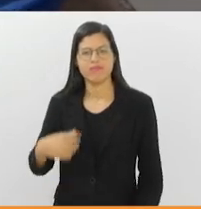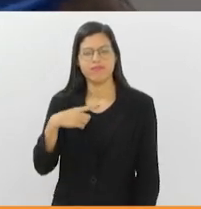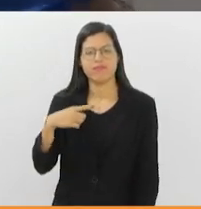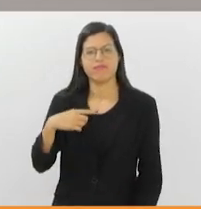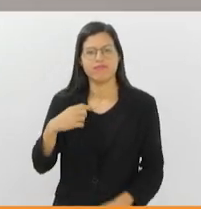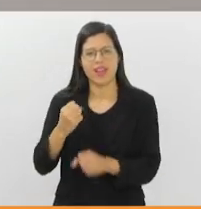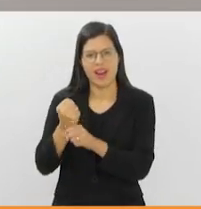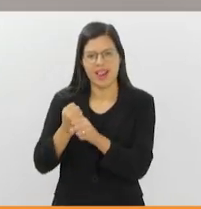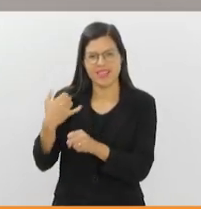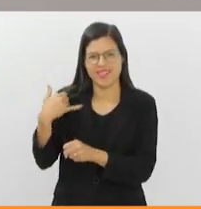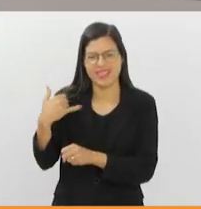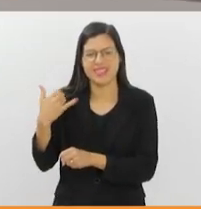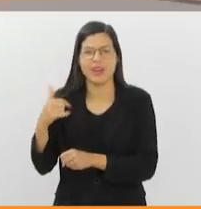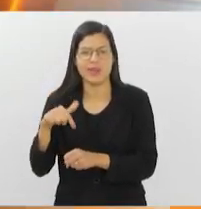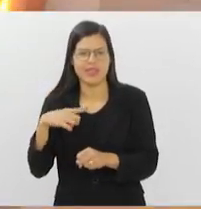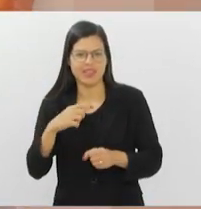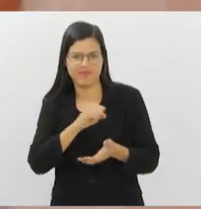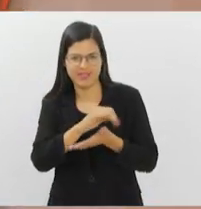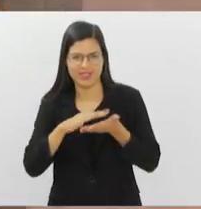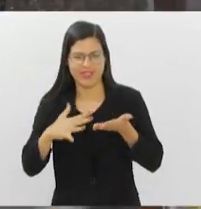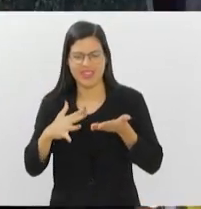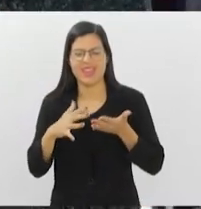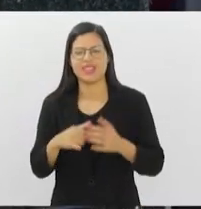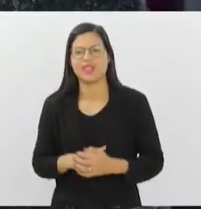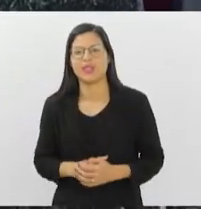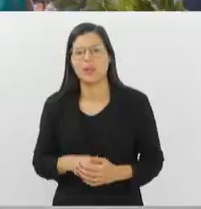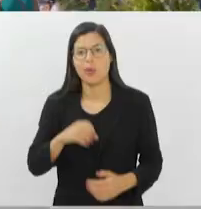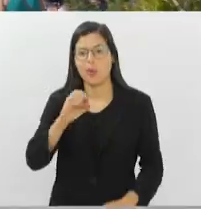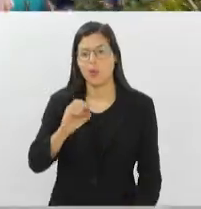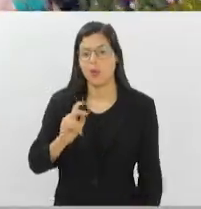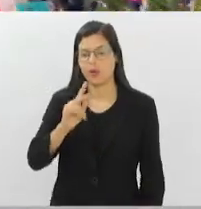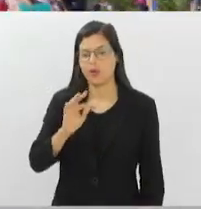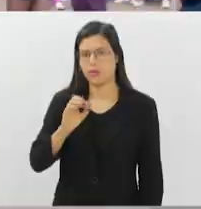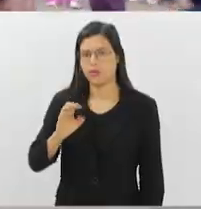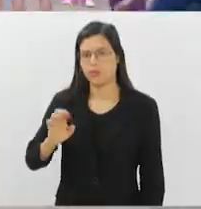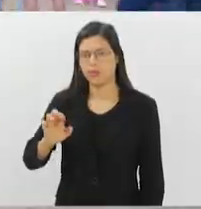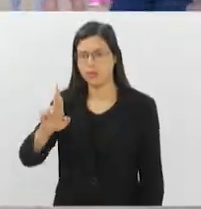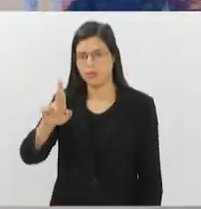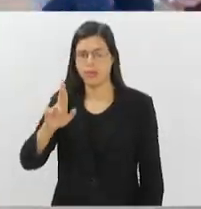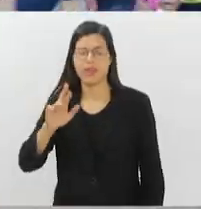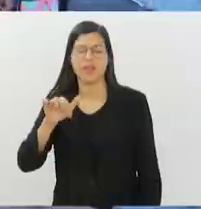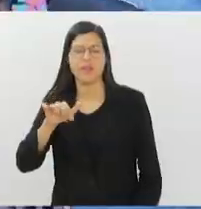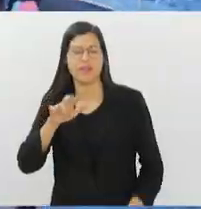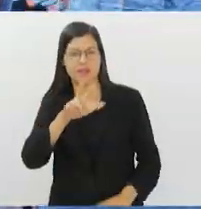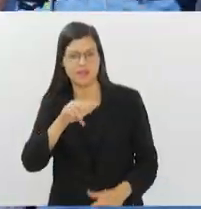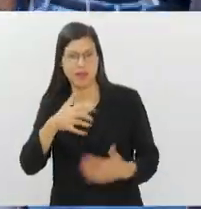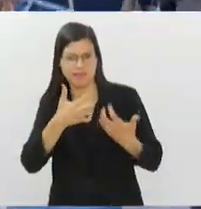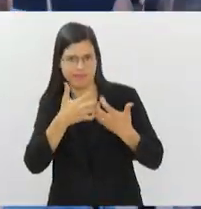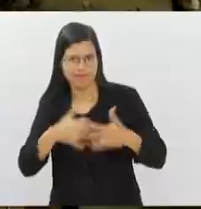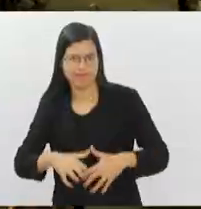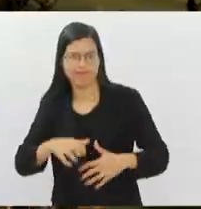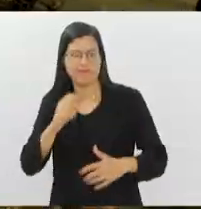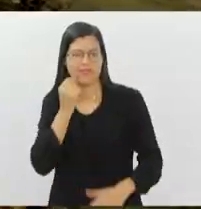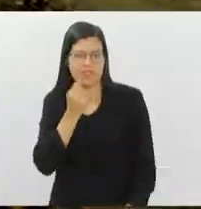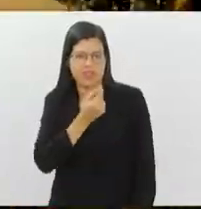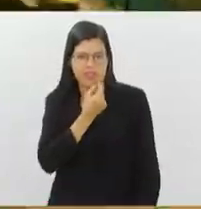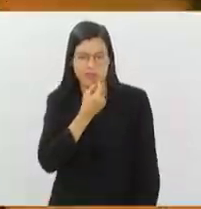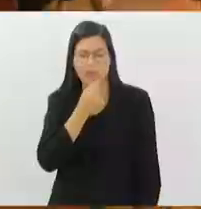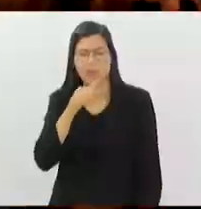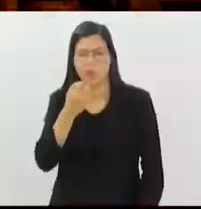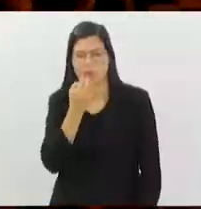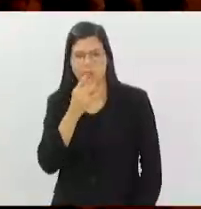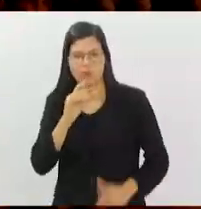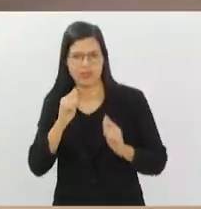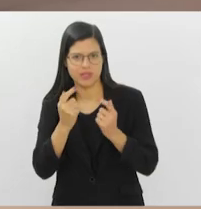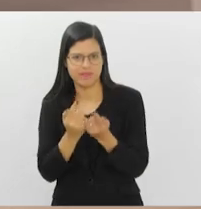atividades comemorativas October Fest vai movimentar Petrópolis em setembro o bom dia alerge